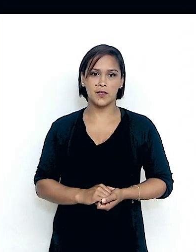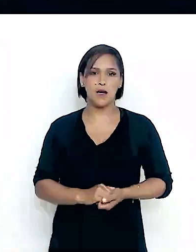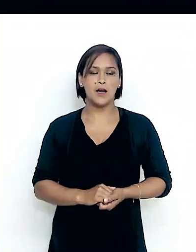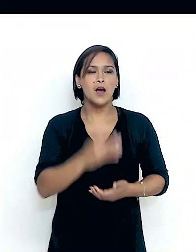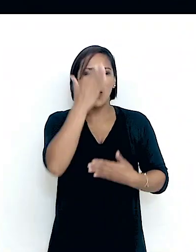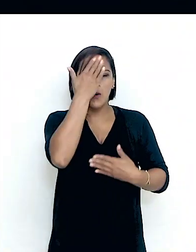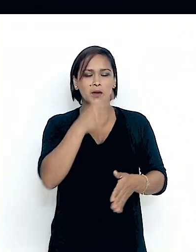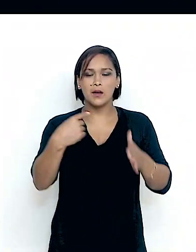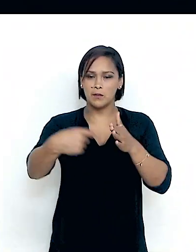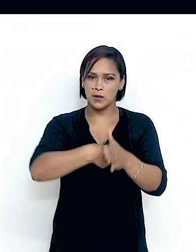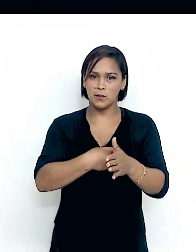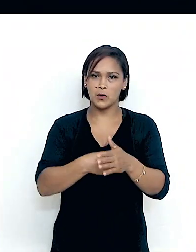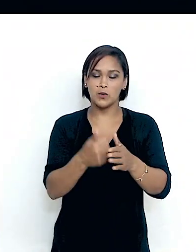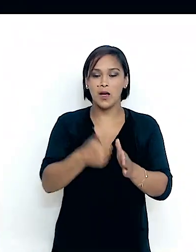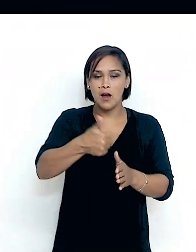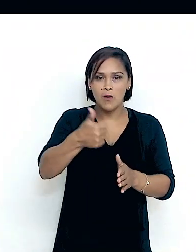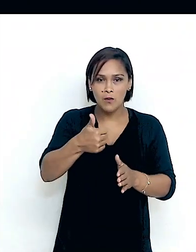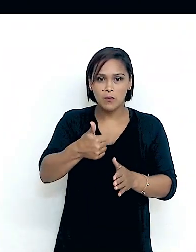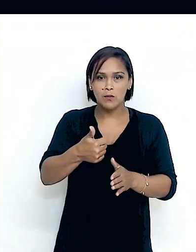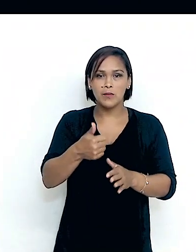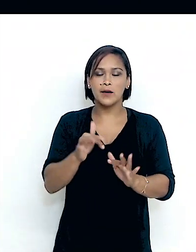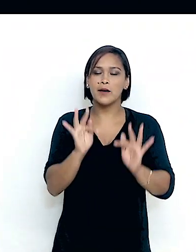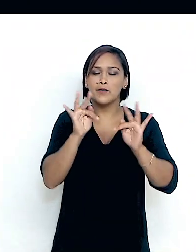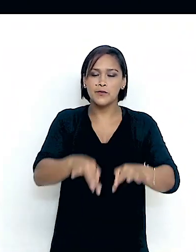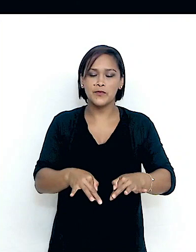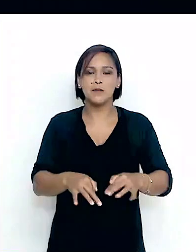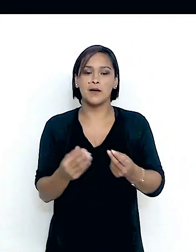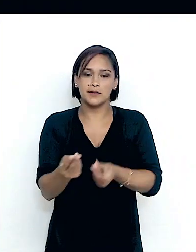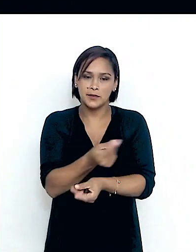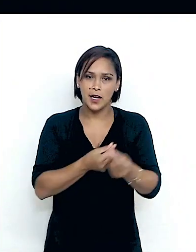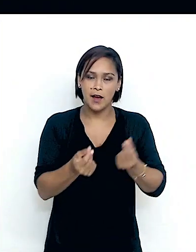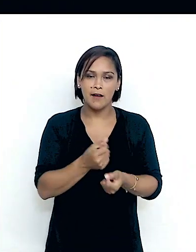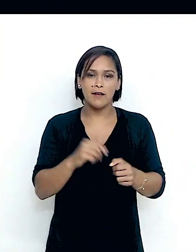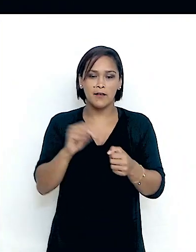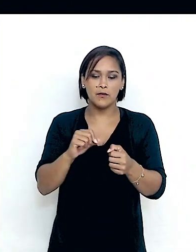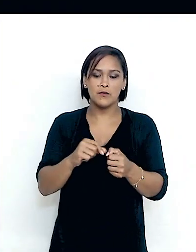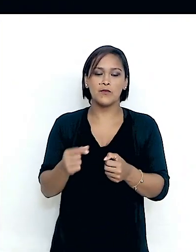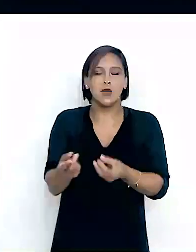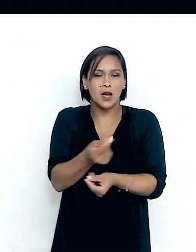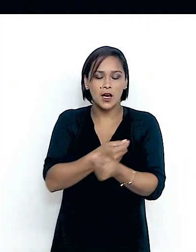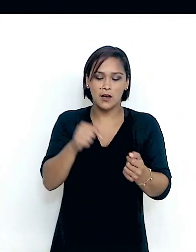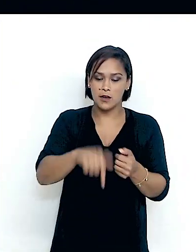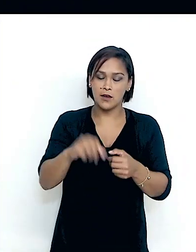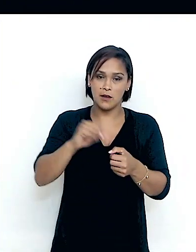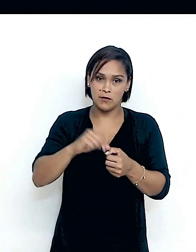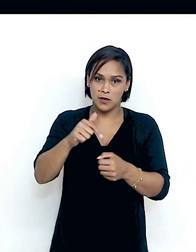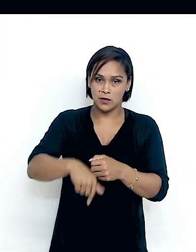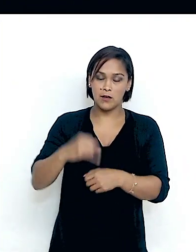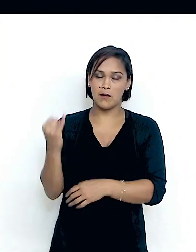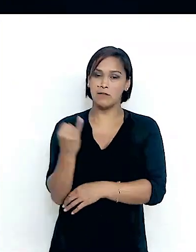Obrigado, Roberto. Essa aí é uma das questões, enfim, mais caras que a gente tem, que diz respeito a muito do que nós comentamos no